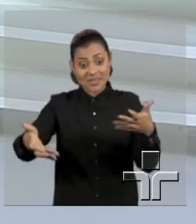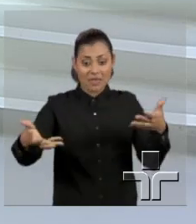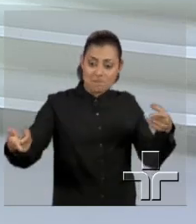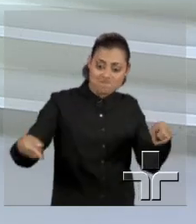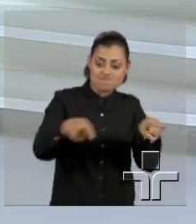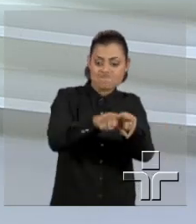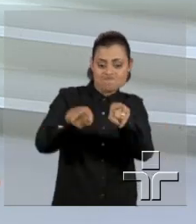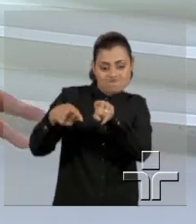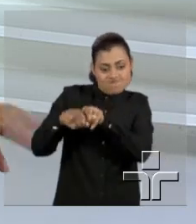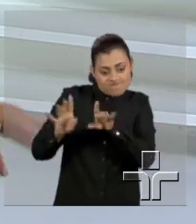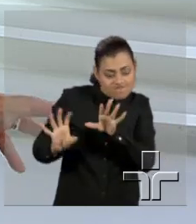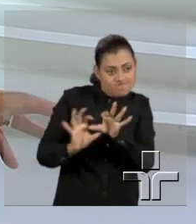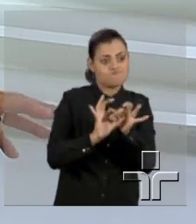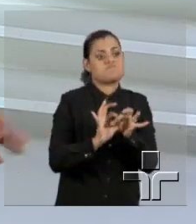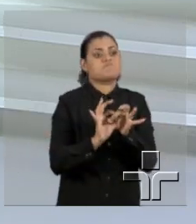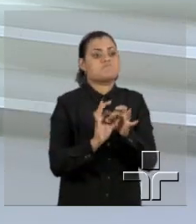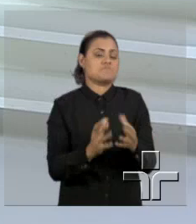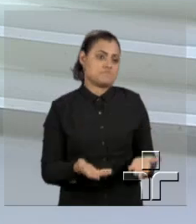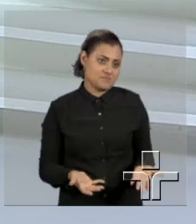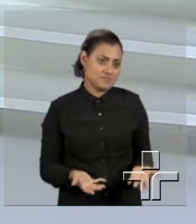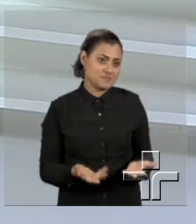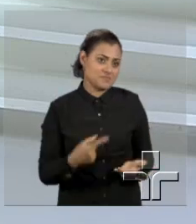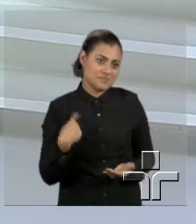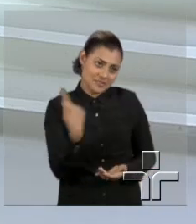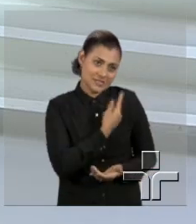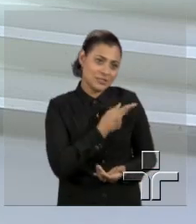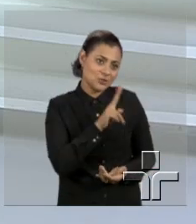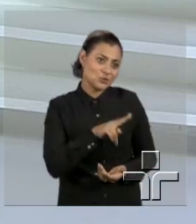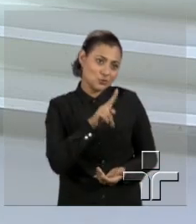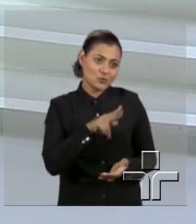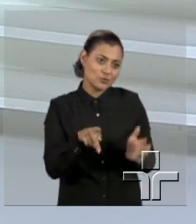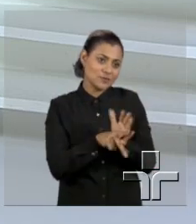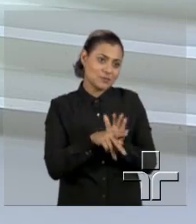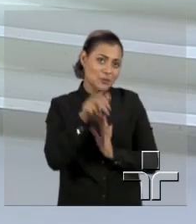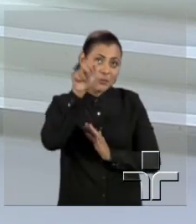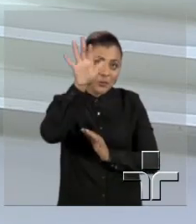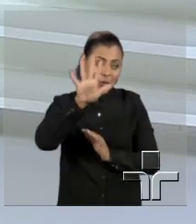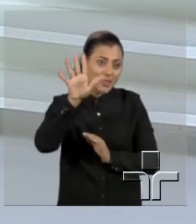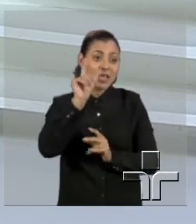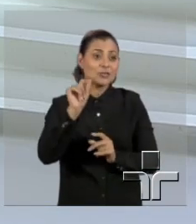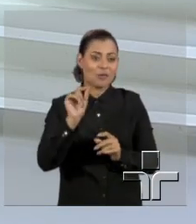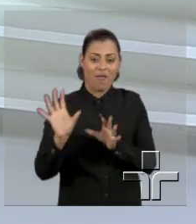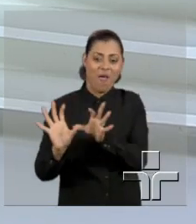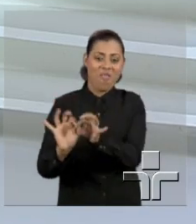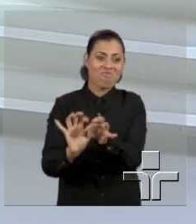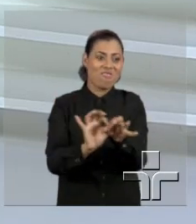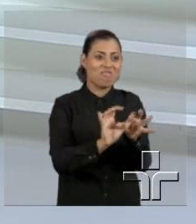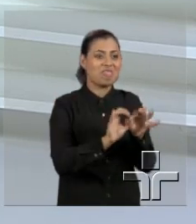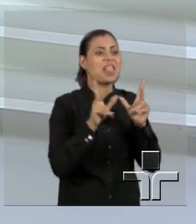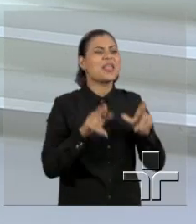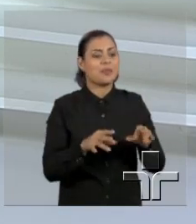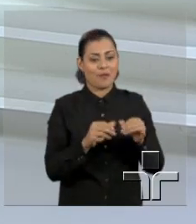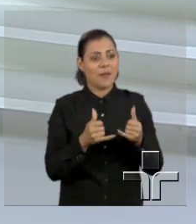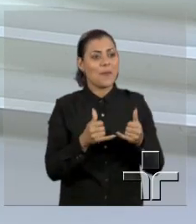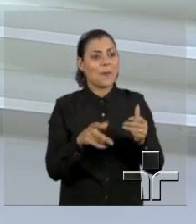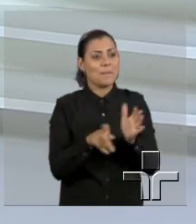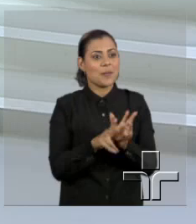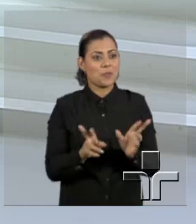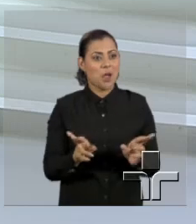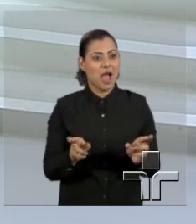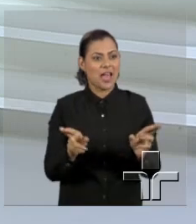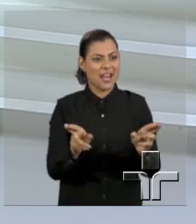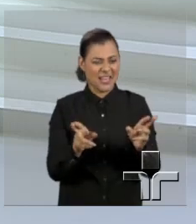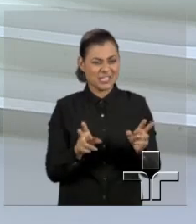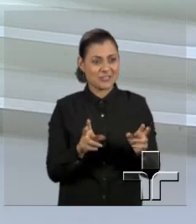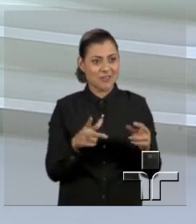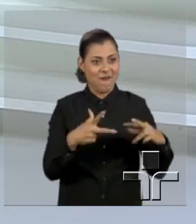locupletar, corda de caranguejos, como nós dizemos lá no Nordeste. Então, numa democracia, que